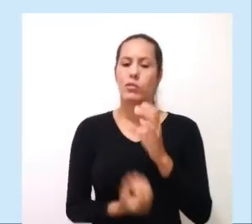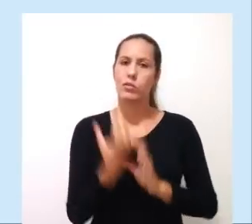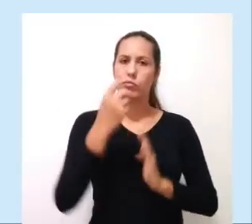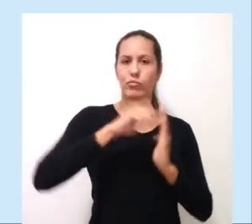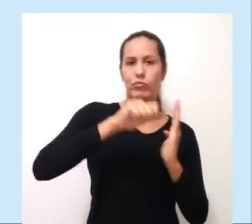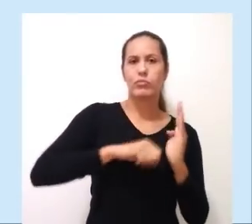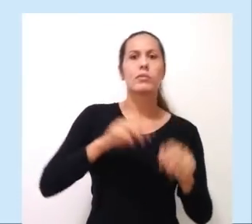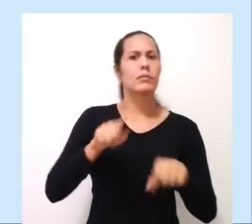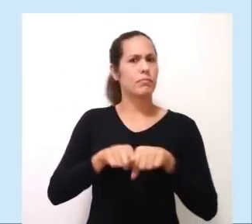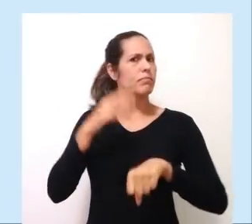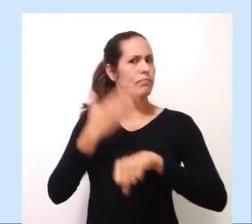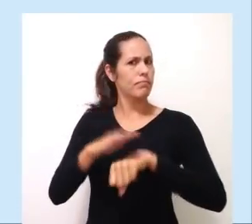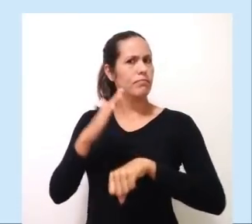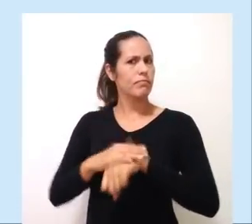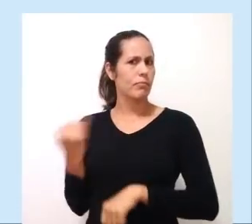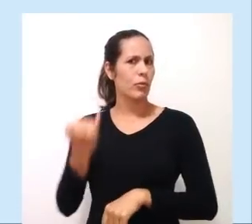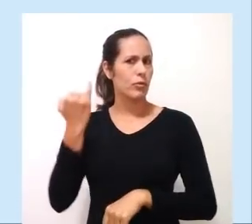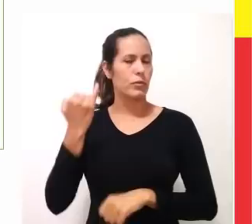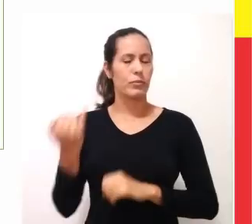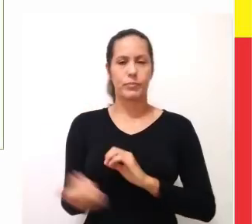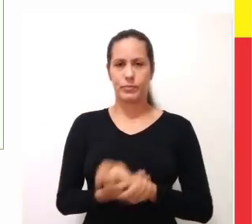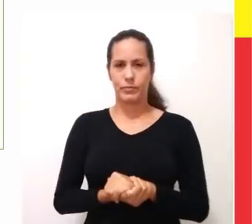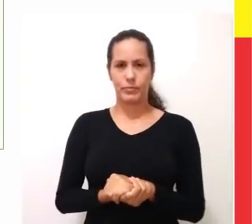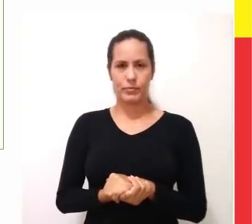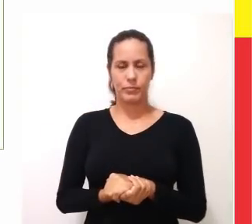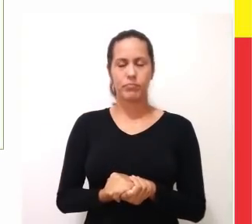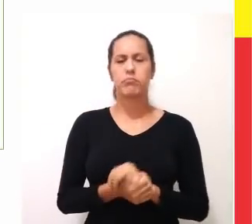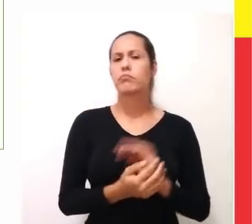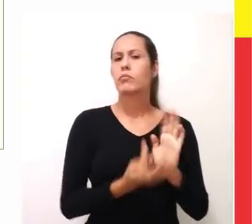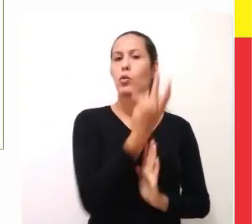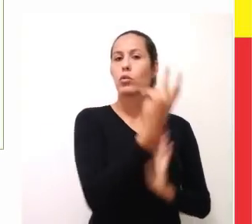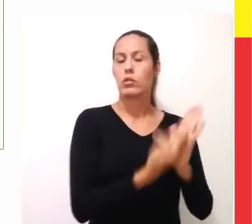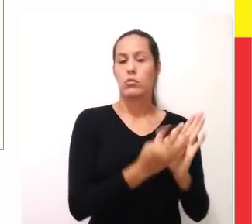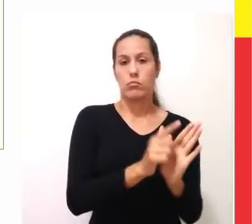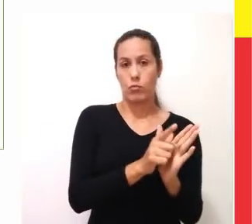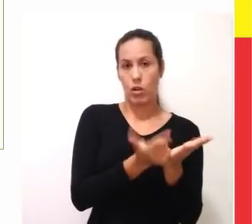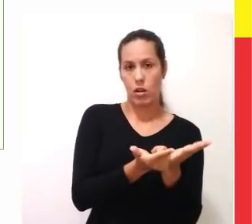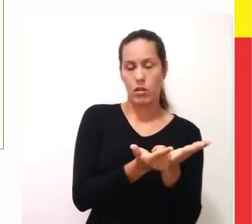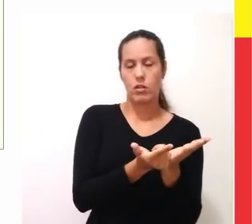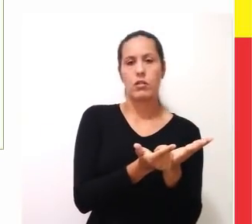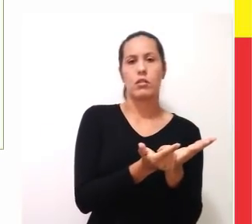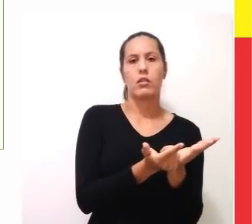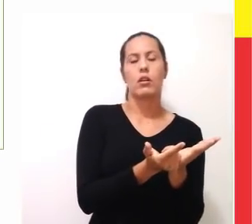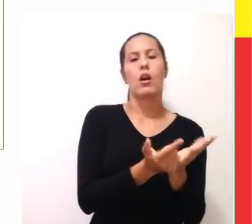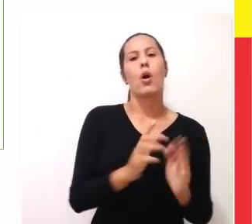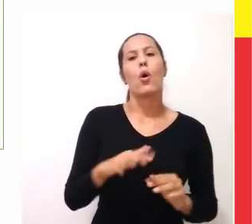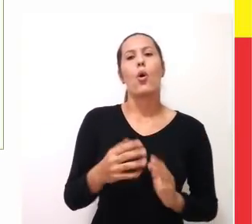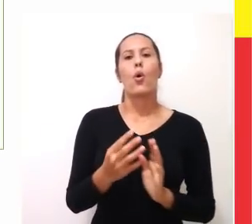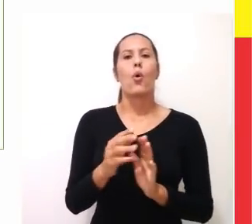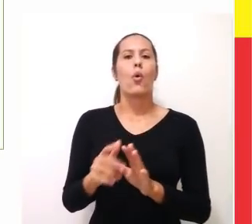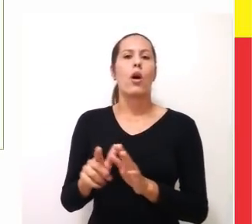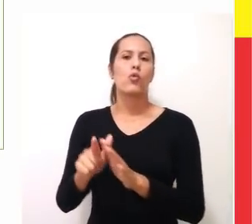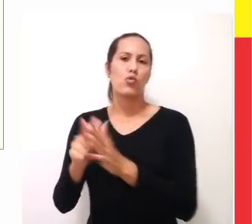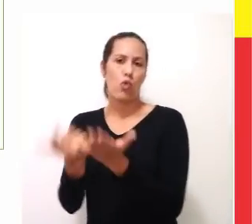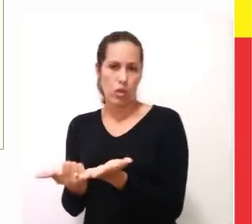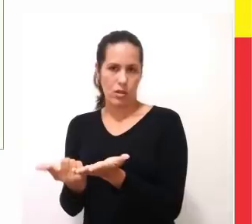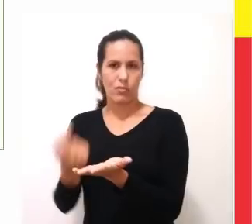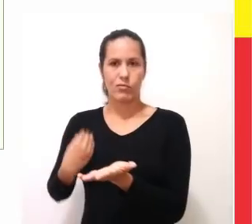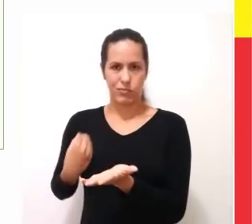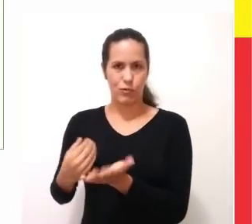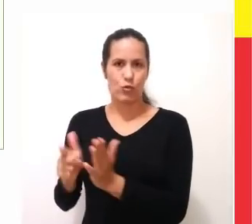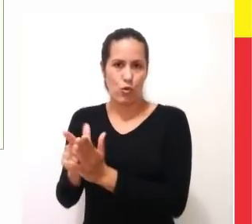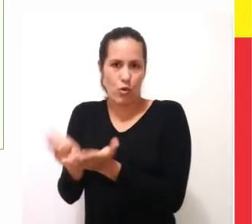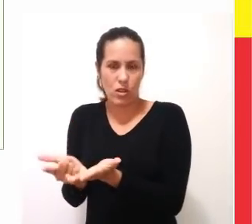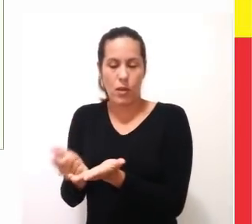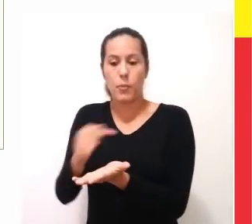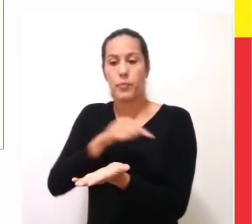essa Constituição. Treinar também. O texto jornalístico, jornal, é um produto industrial, uma